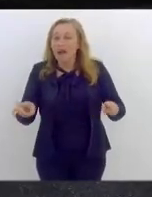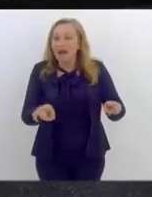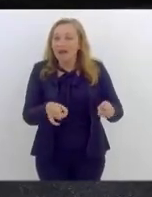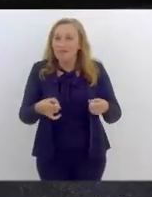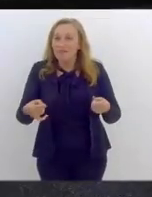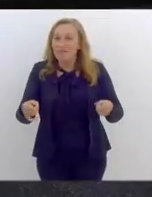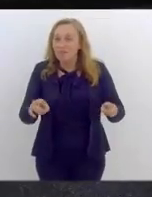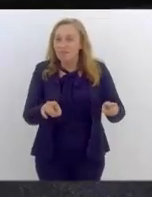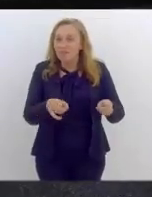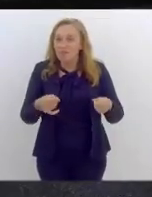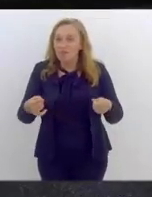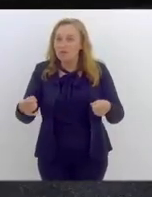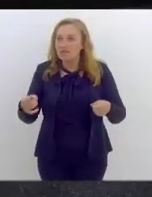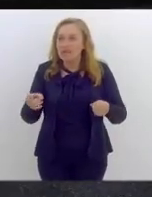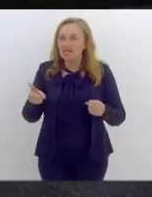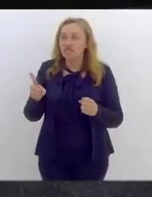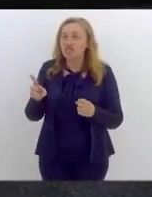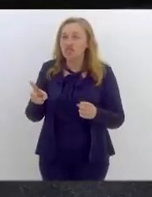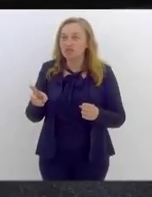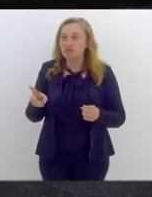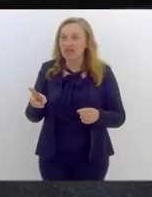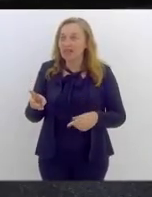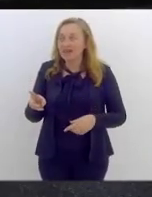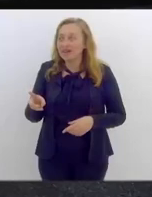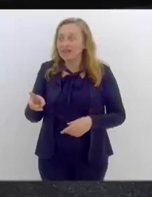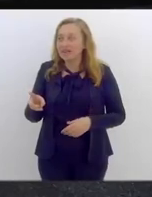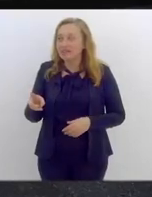Cossi Orixá,